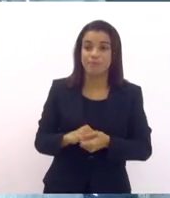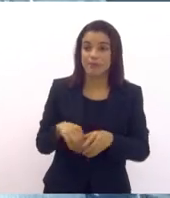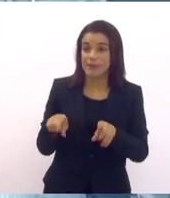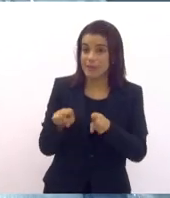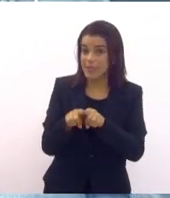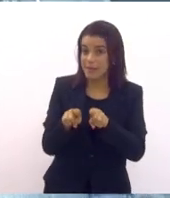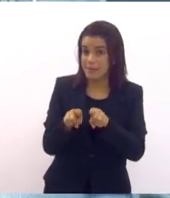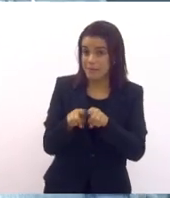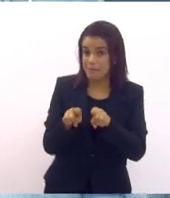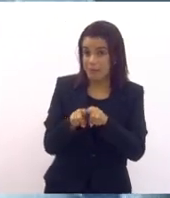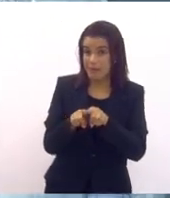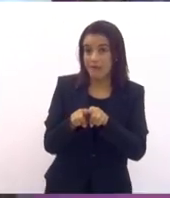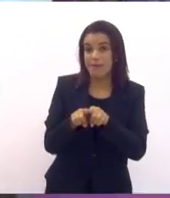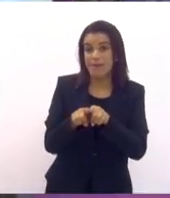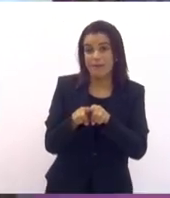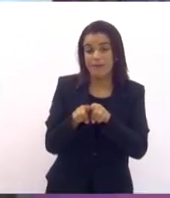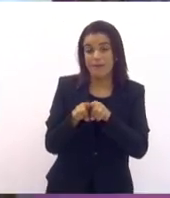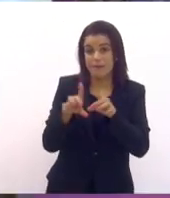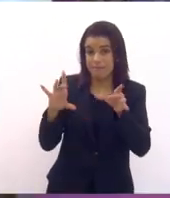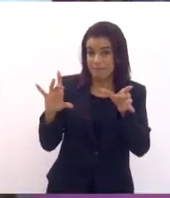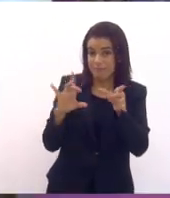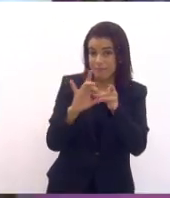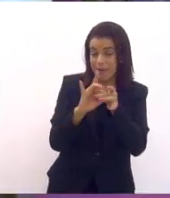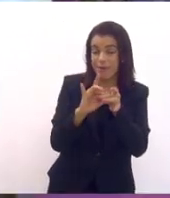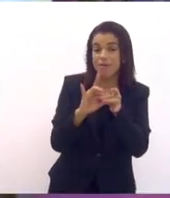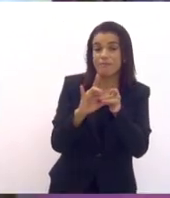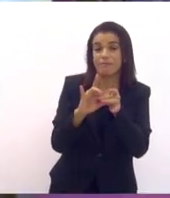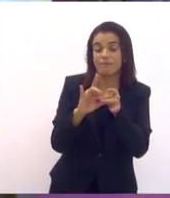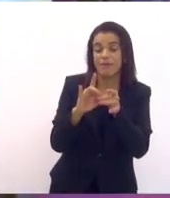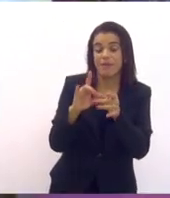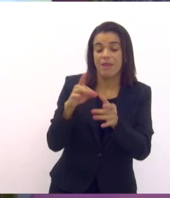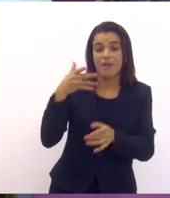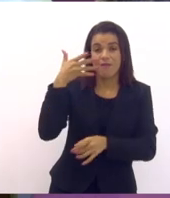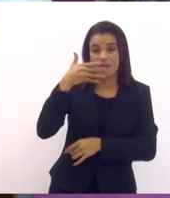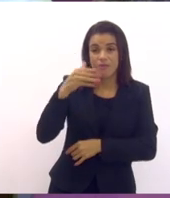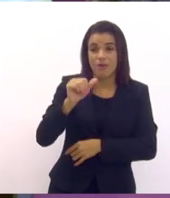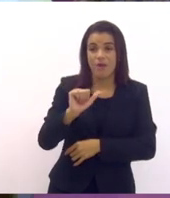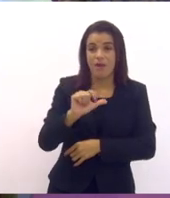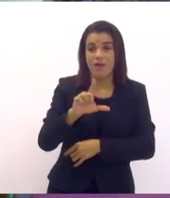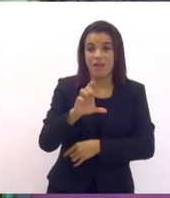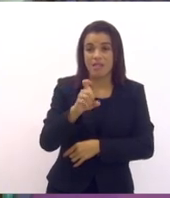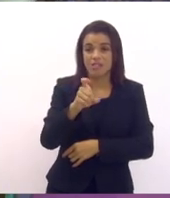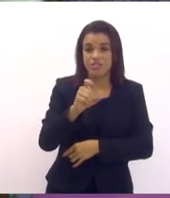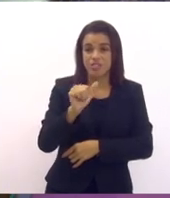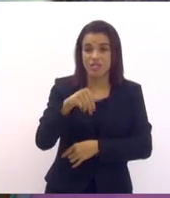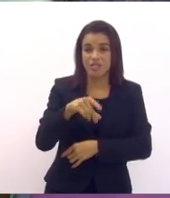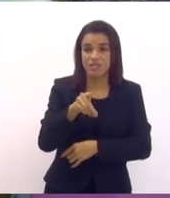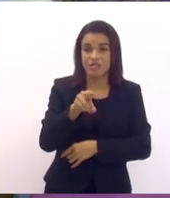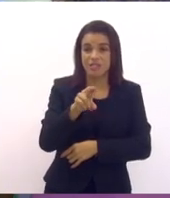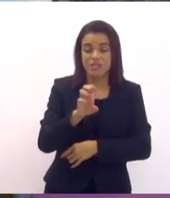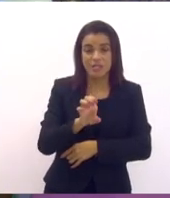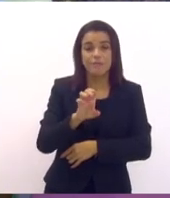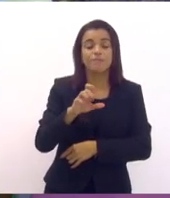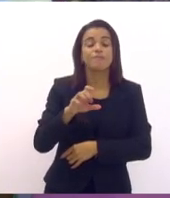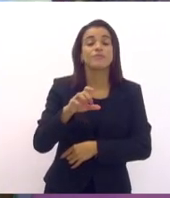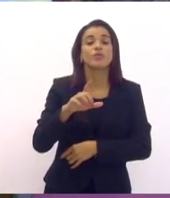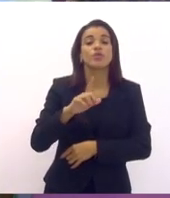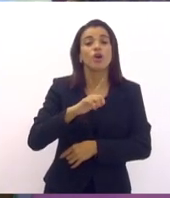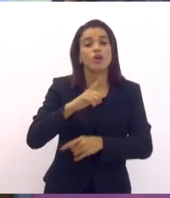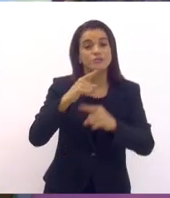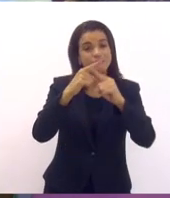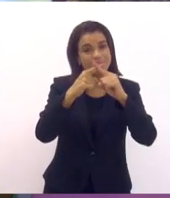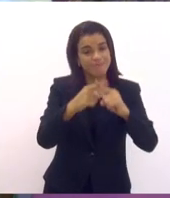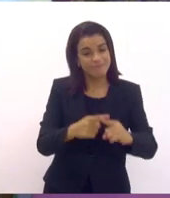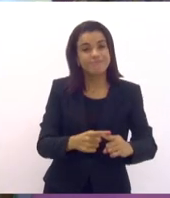Lembrando aqui dentro da fala do Alexandre que nós fizemos um concurso de eh um